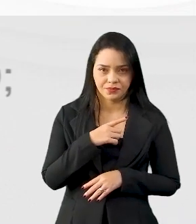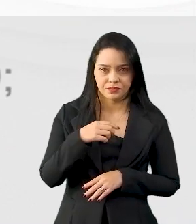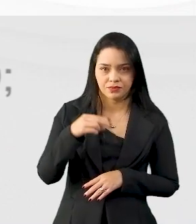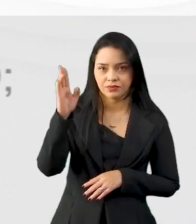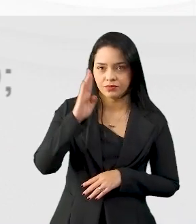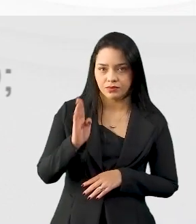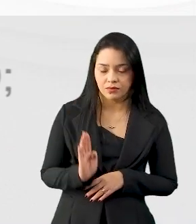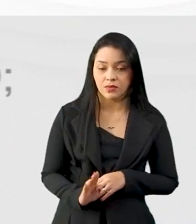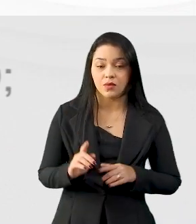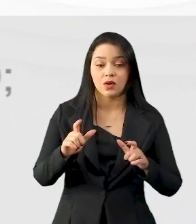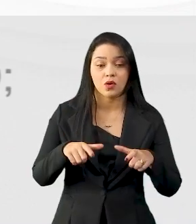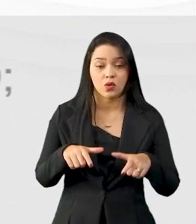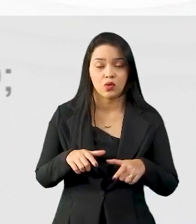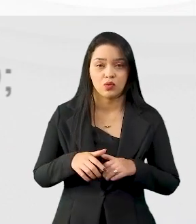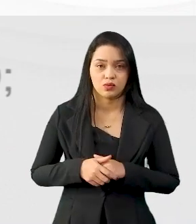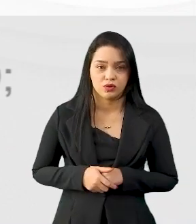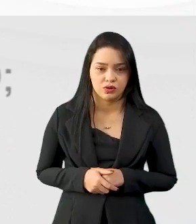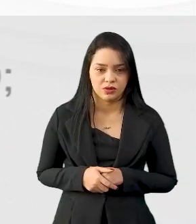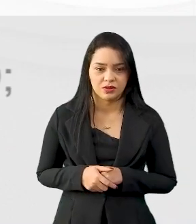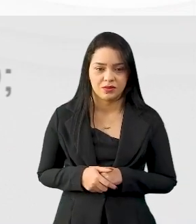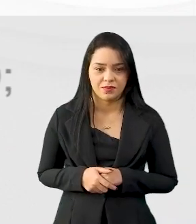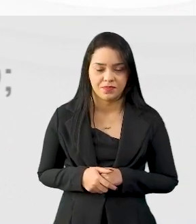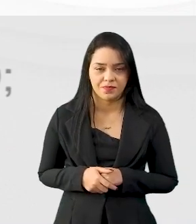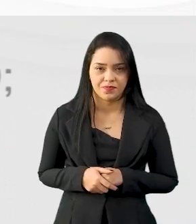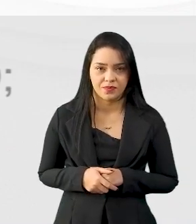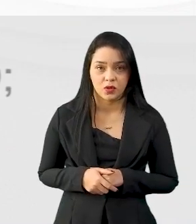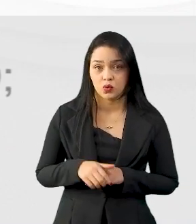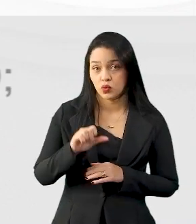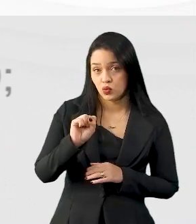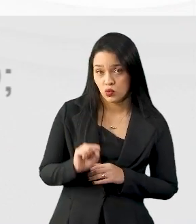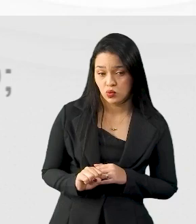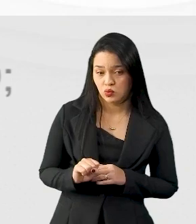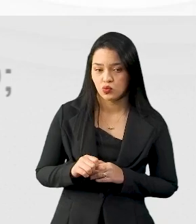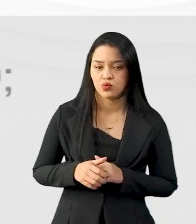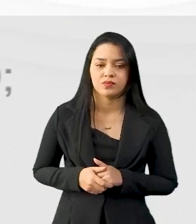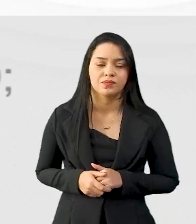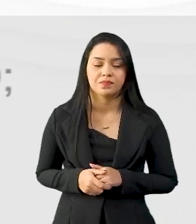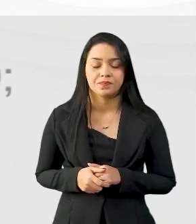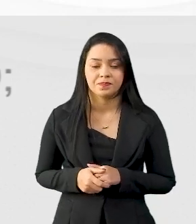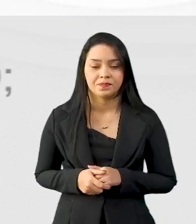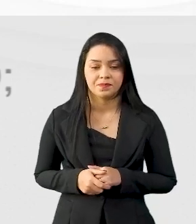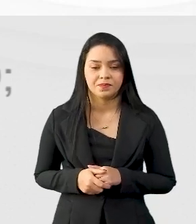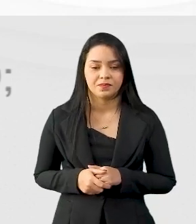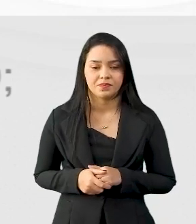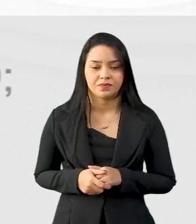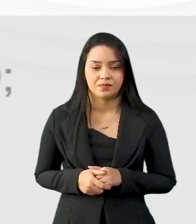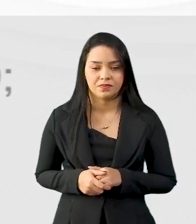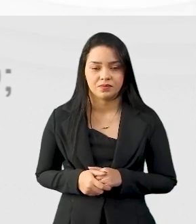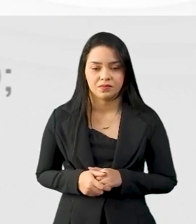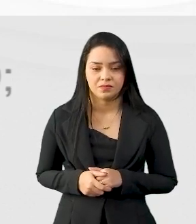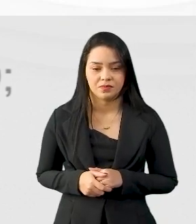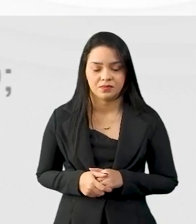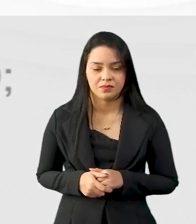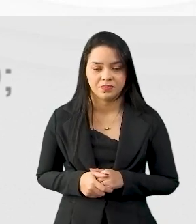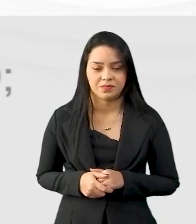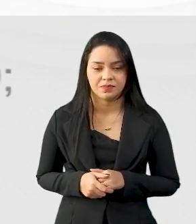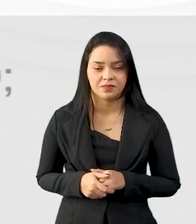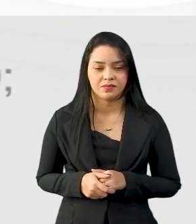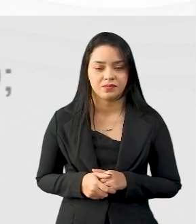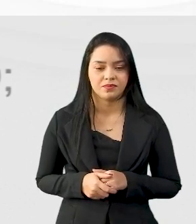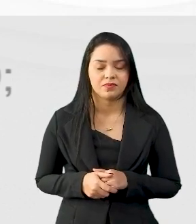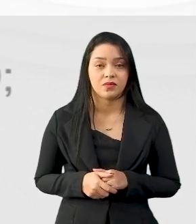vai estar situada, obviamente, aqui no hemisfério sul. tá? Botar aqui, ó, hemisfério sul,